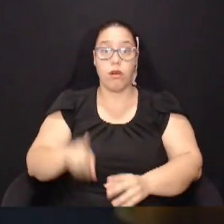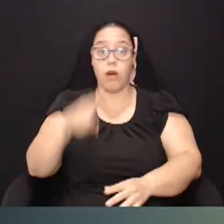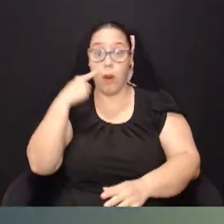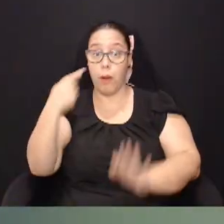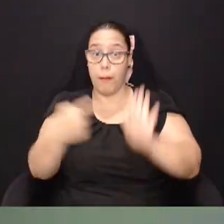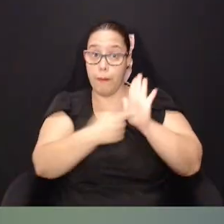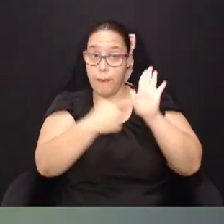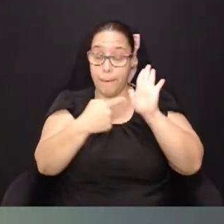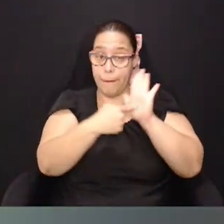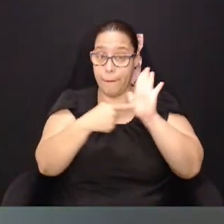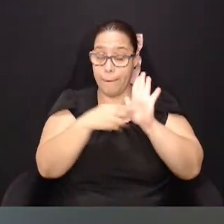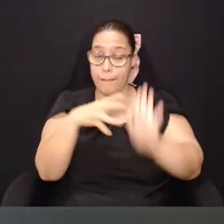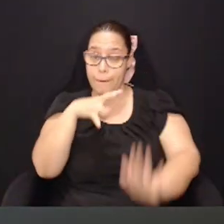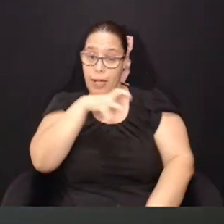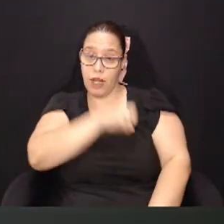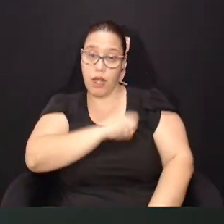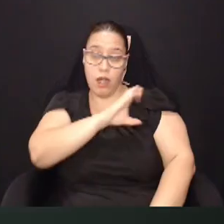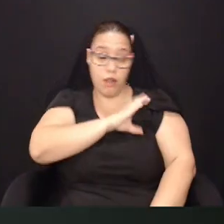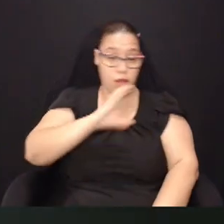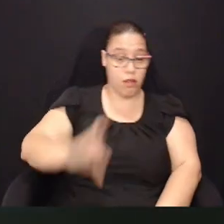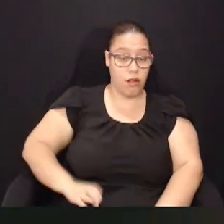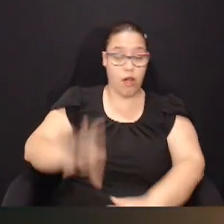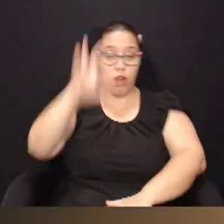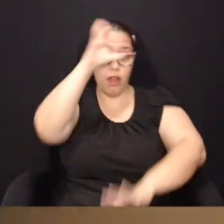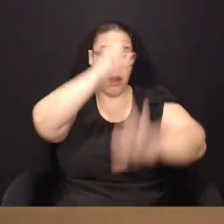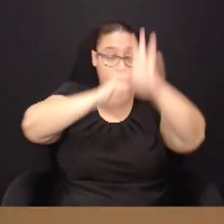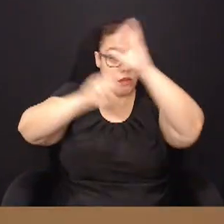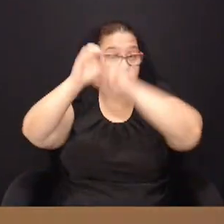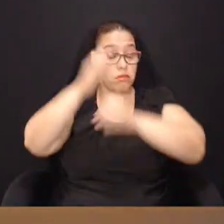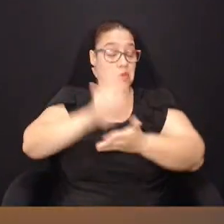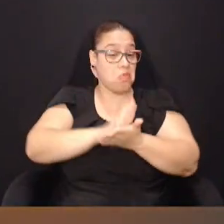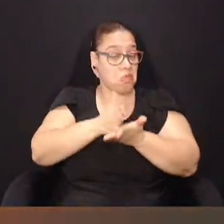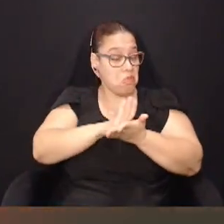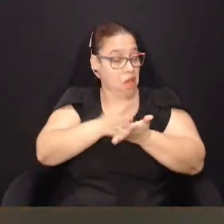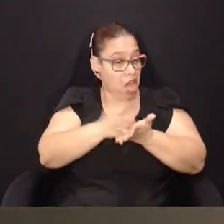que bacana. E de quebra aprender muito samba também.